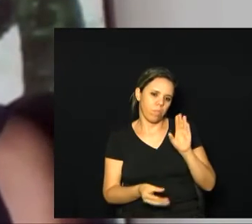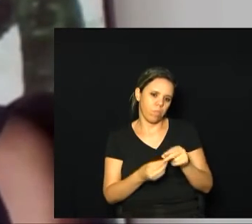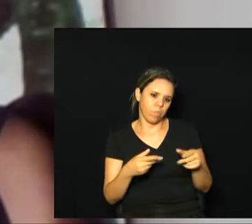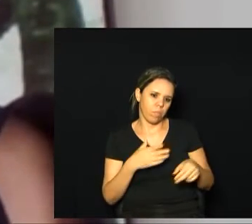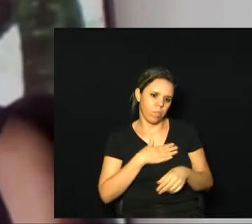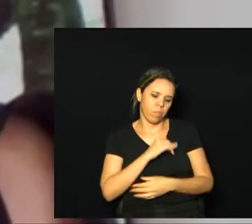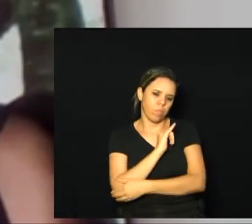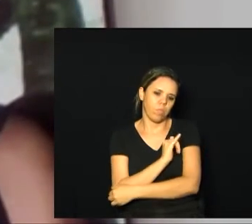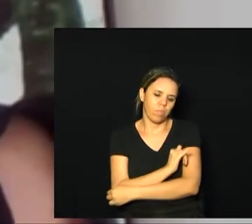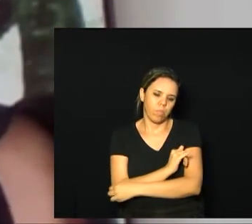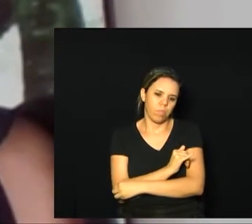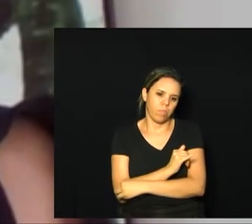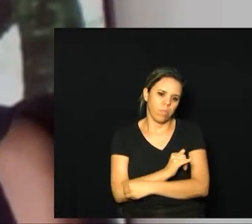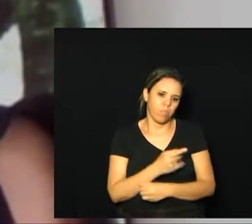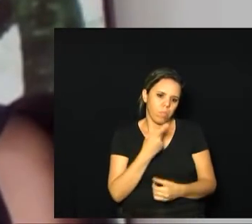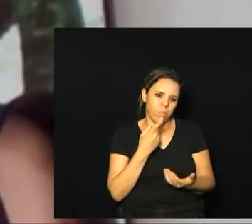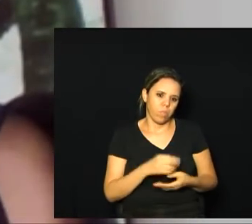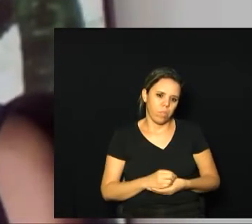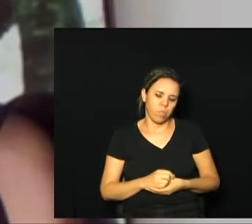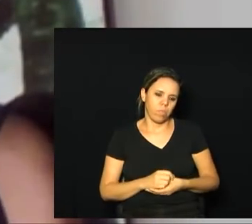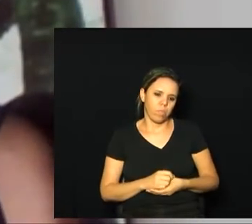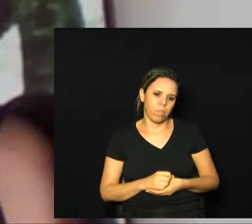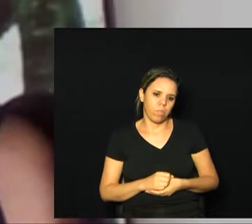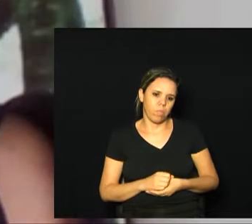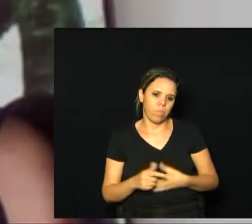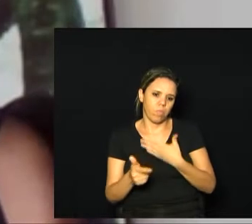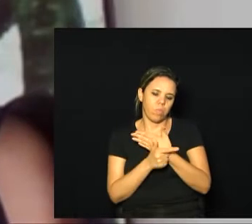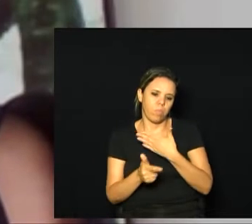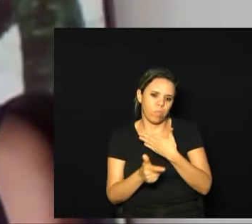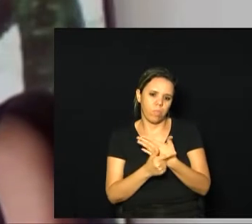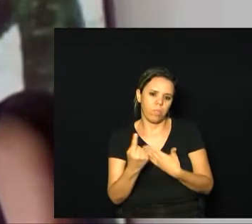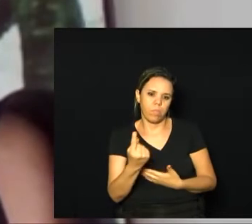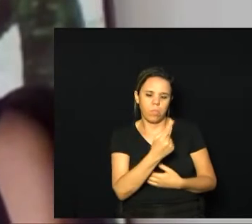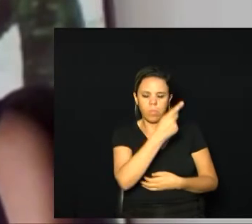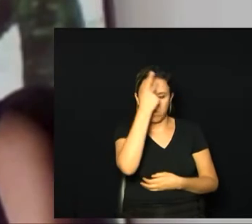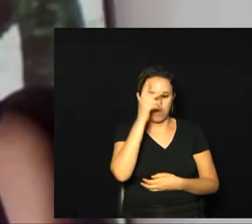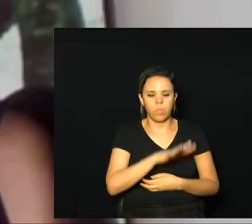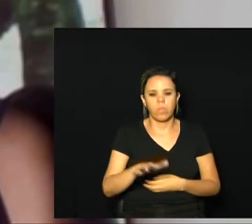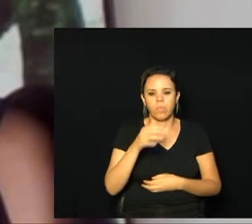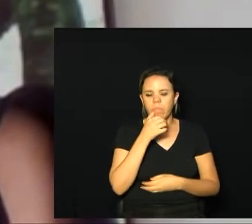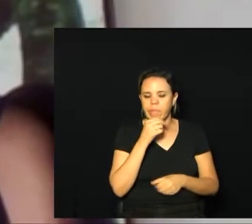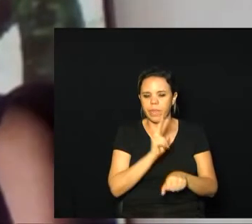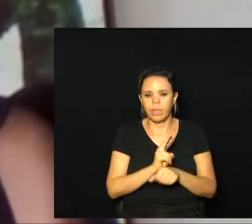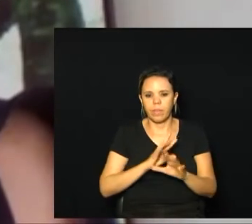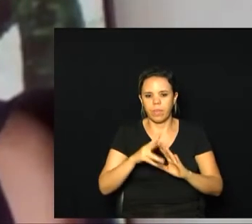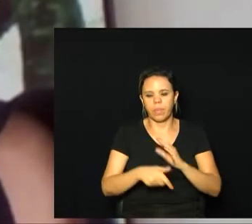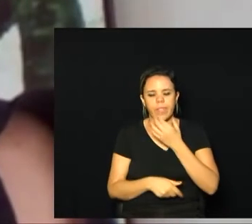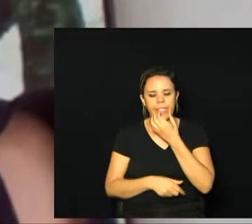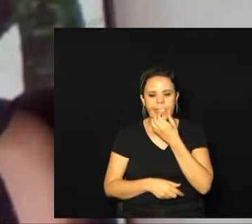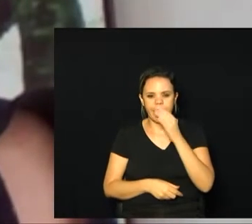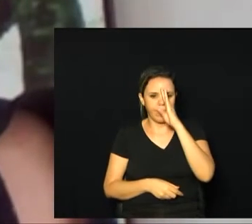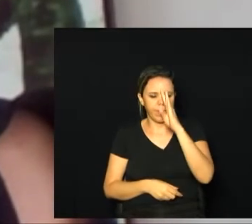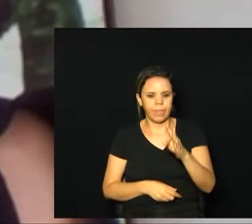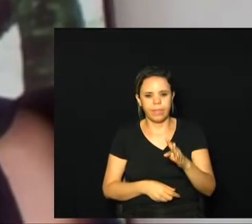eu gosto muito, eu até comentei um pouco, mas acho que é o papel de cada um na preservação do meio ambiente, principalmente